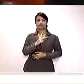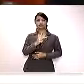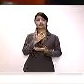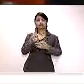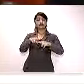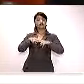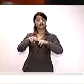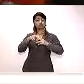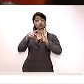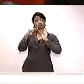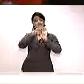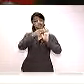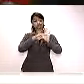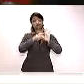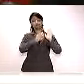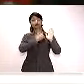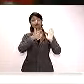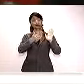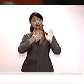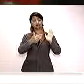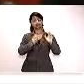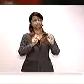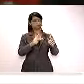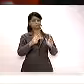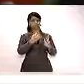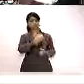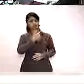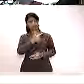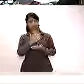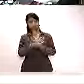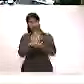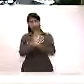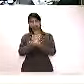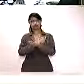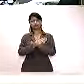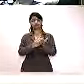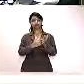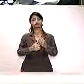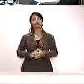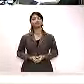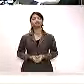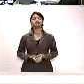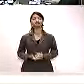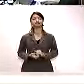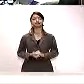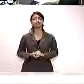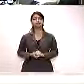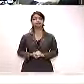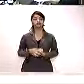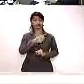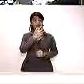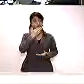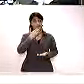vista do item dois da pauta e tem dois na pauta requerido